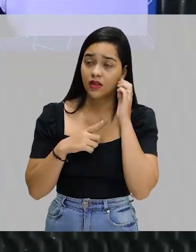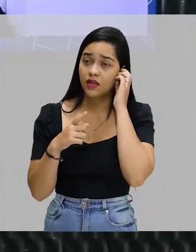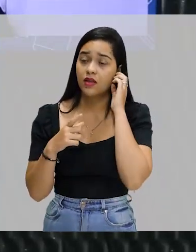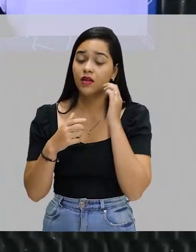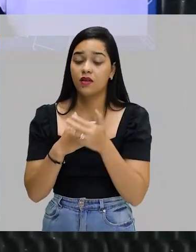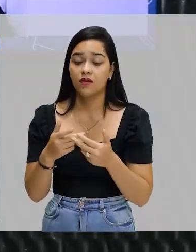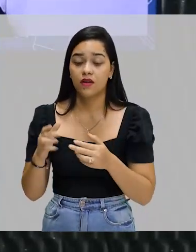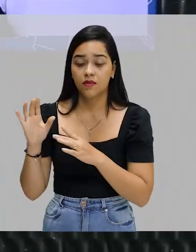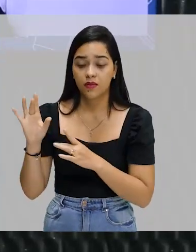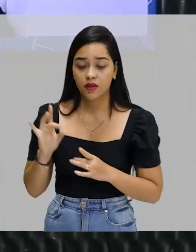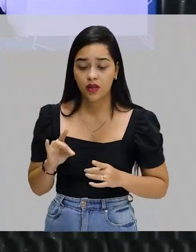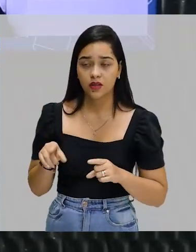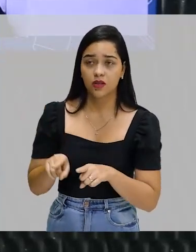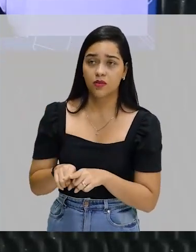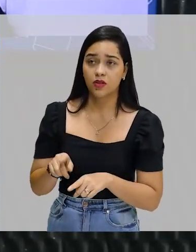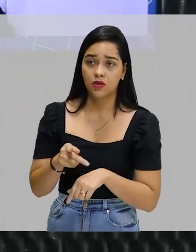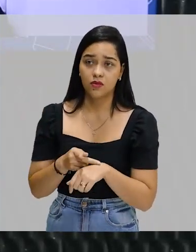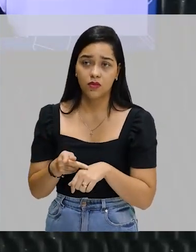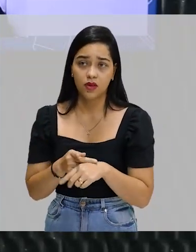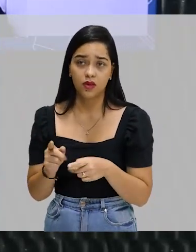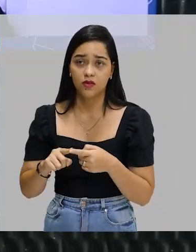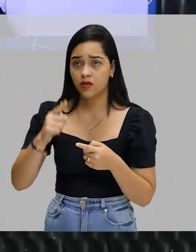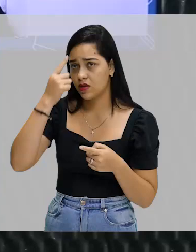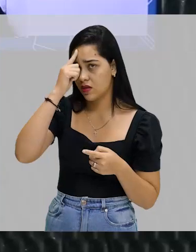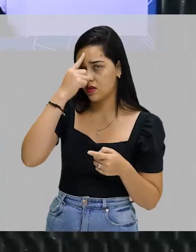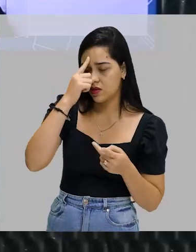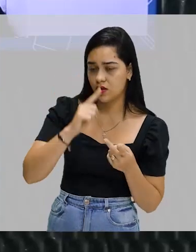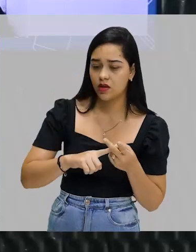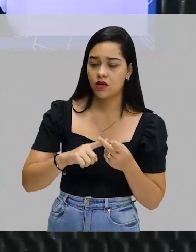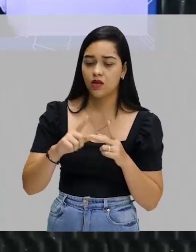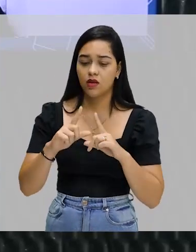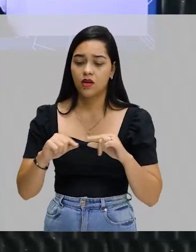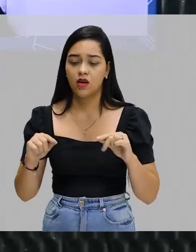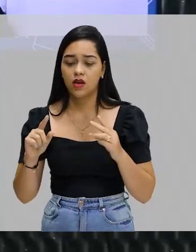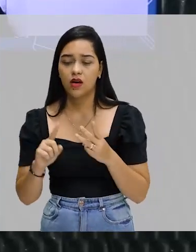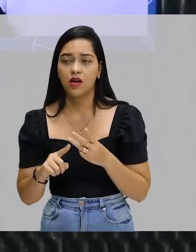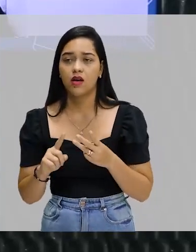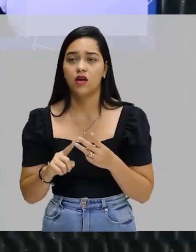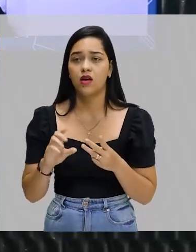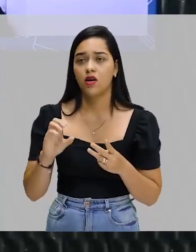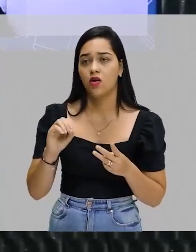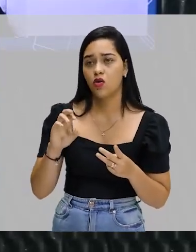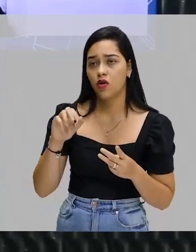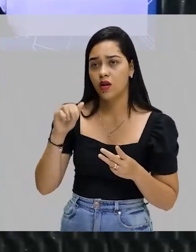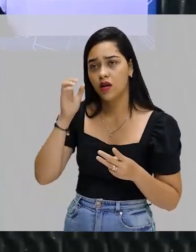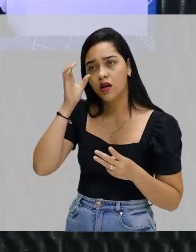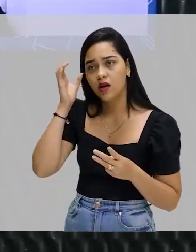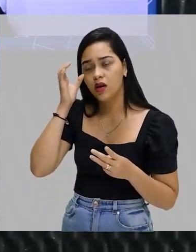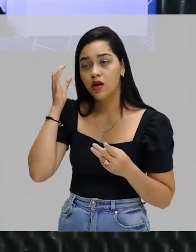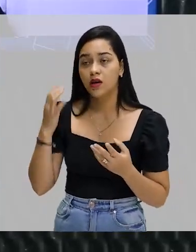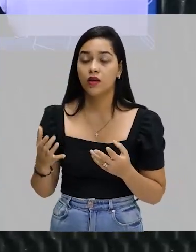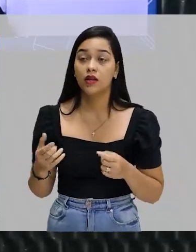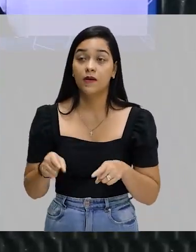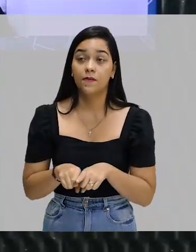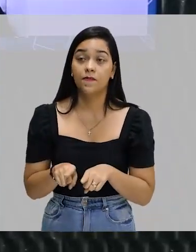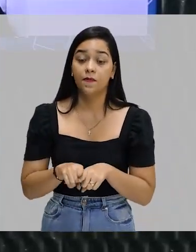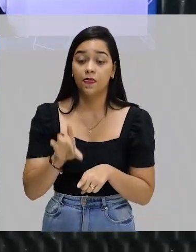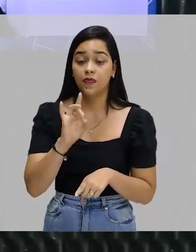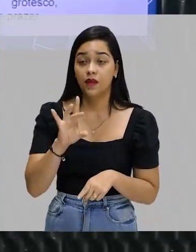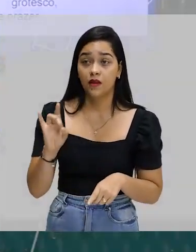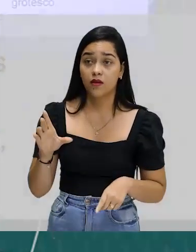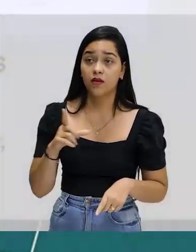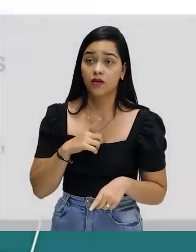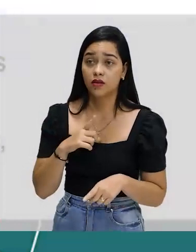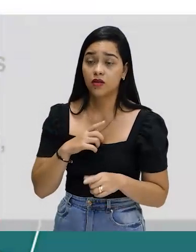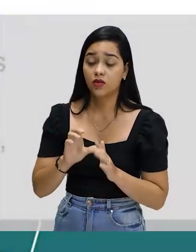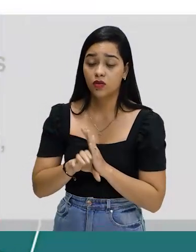vários personagens que são pretos, indianos, asiáticos, coreanos. Vocês amam séries coreanas e cada um deles trabalha